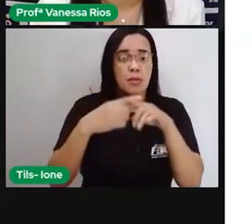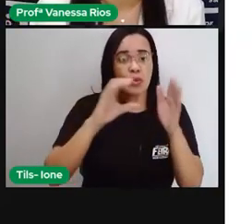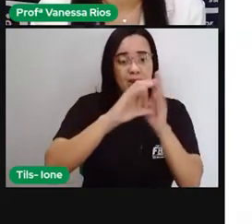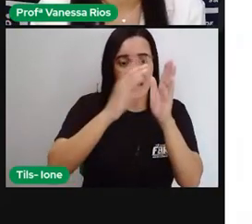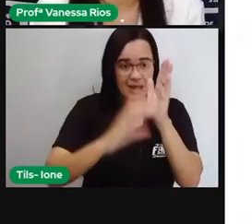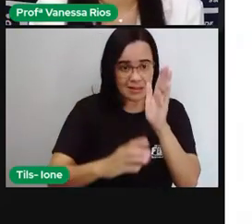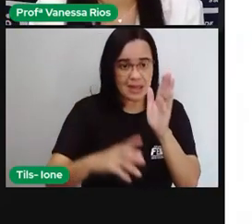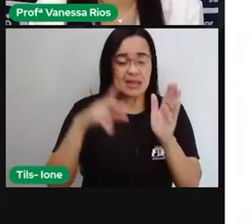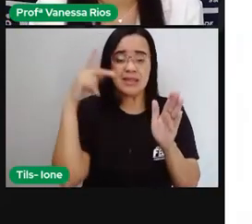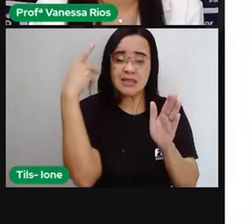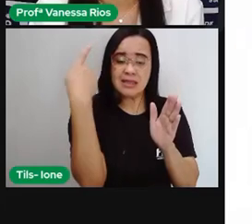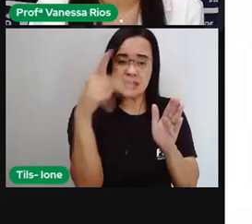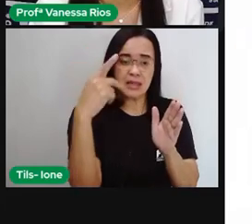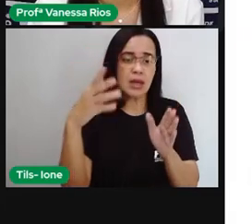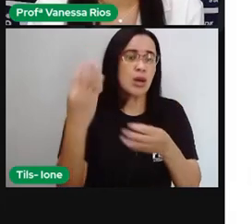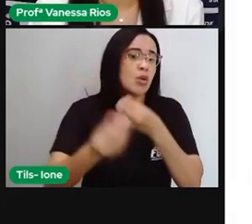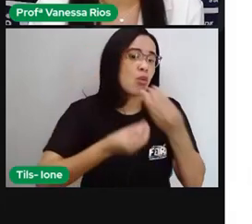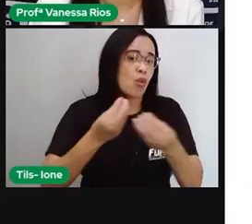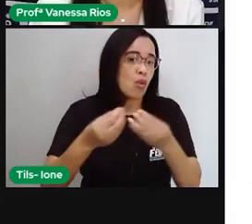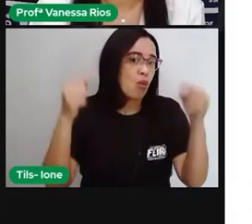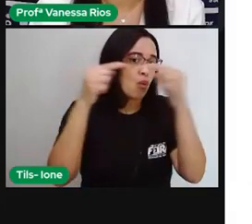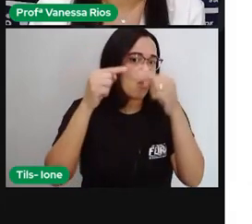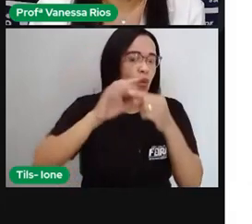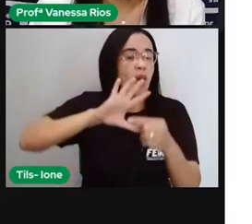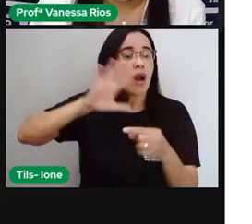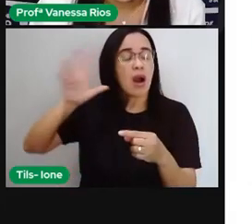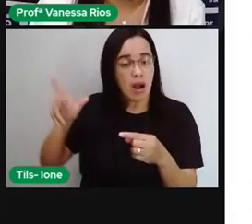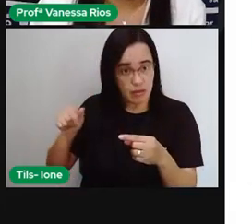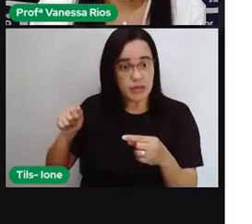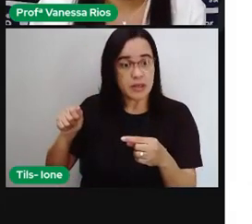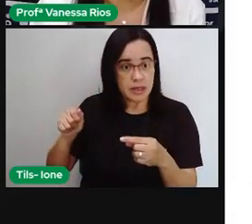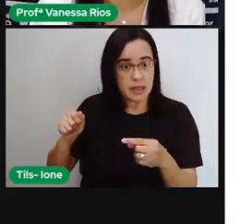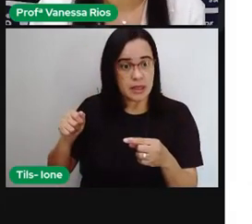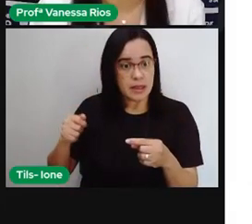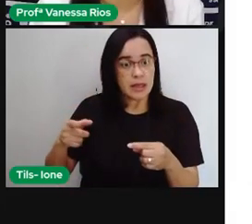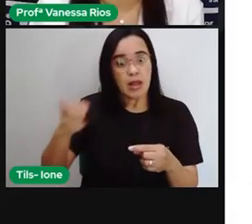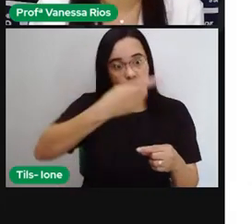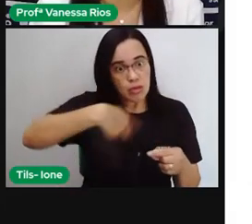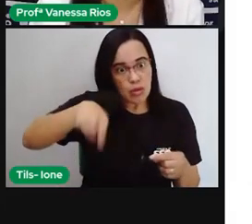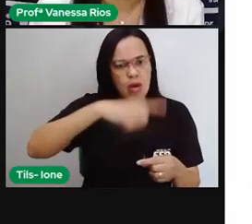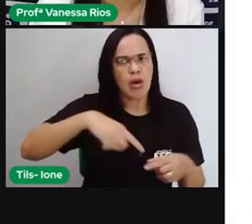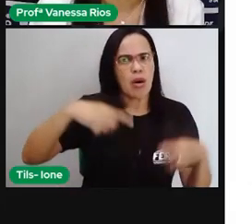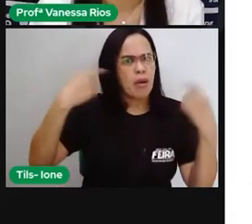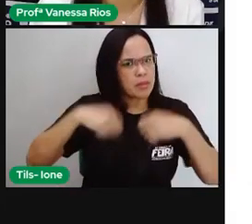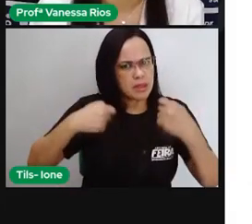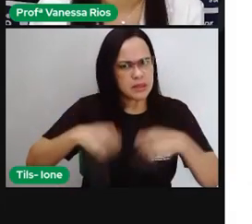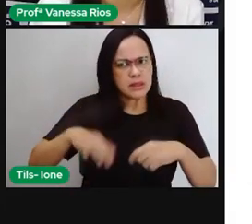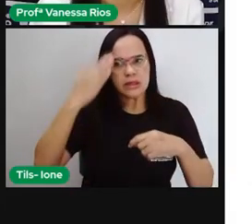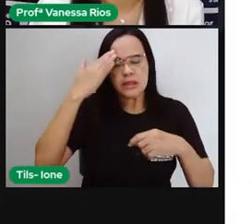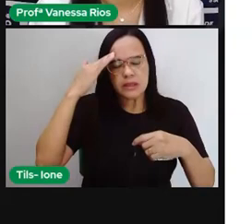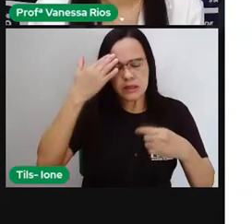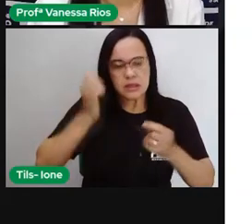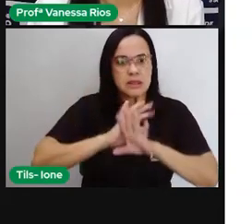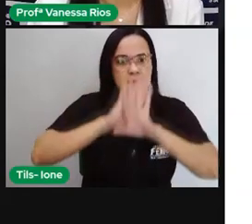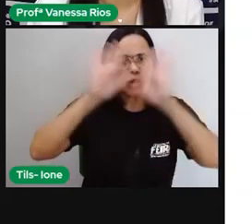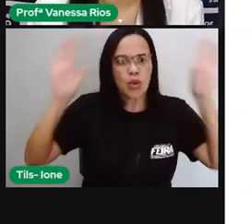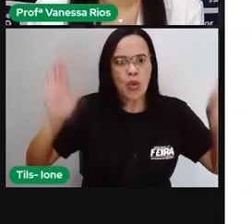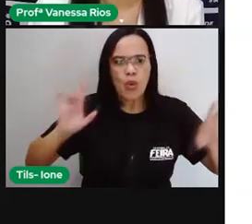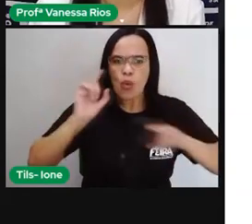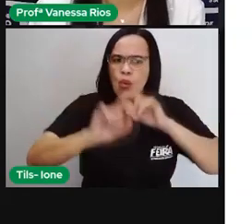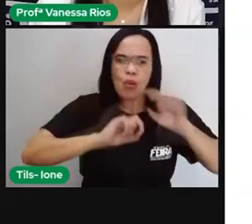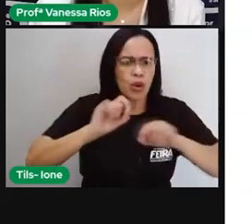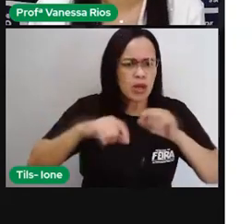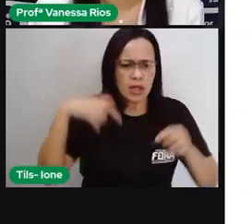né, da etnia africana. Mas a gente precisa compreender aí que não existe, como a Pró falou aí,